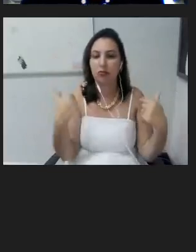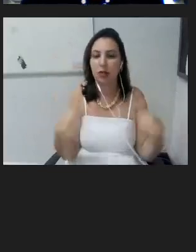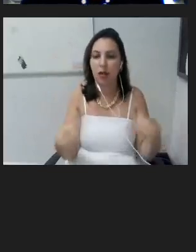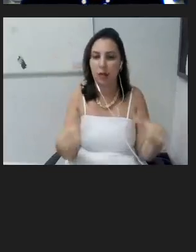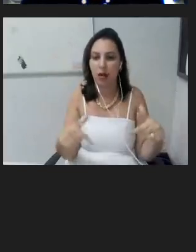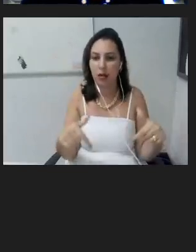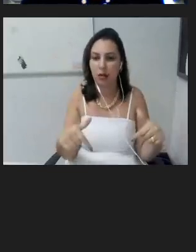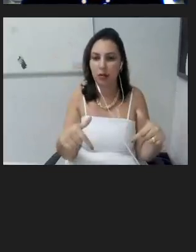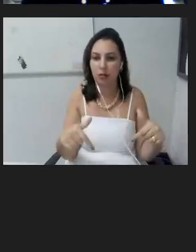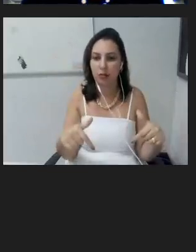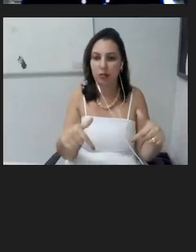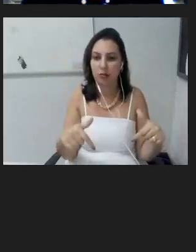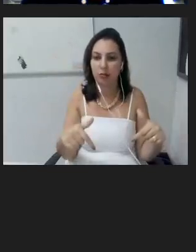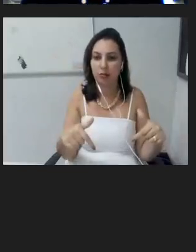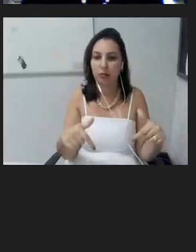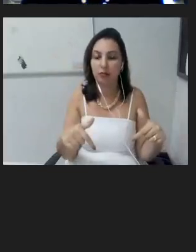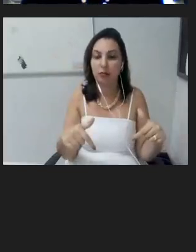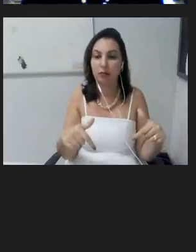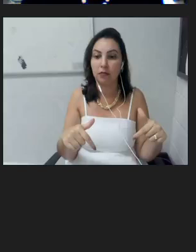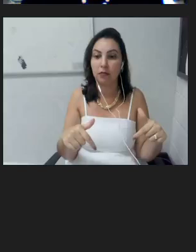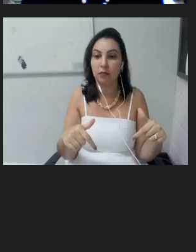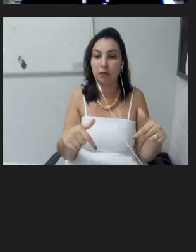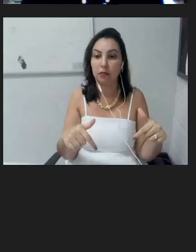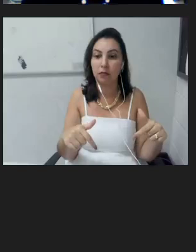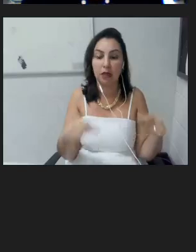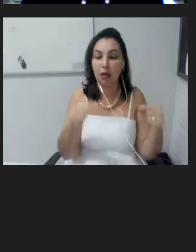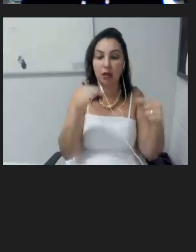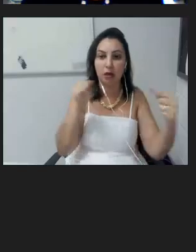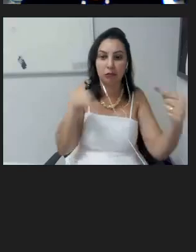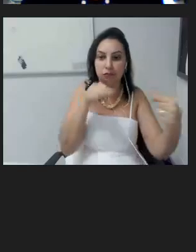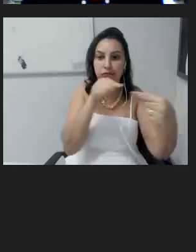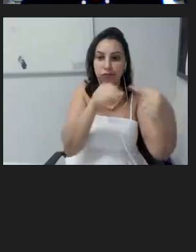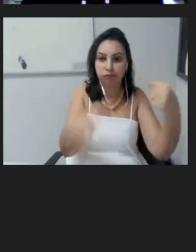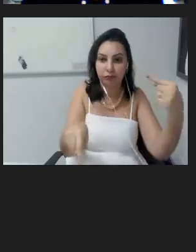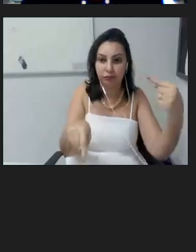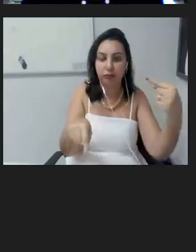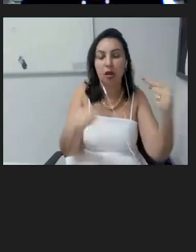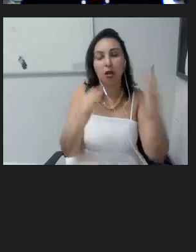não correspondem ou excedem, estão